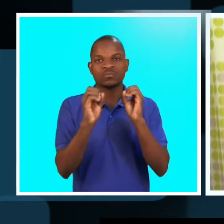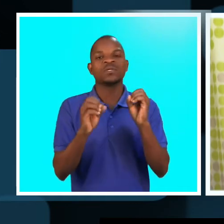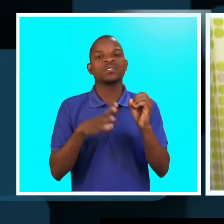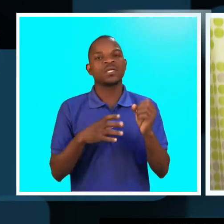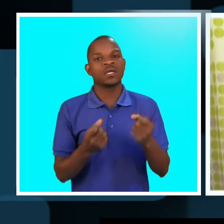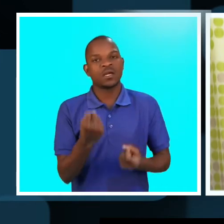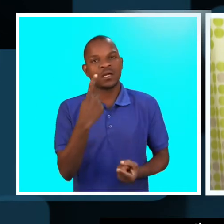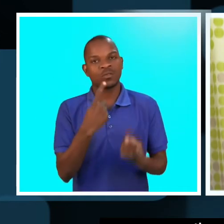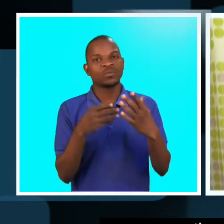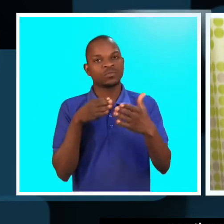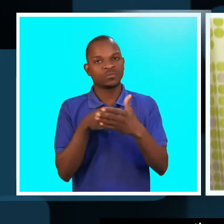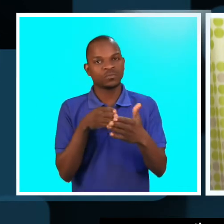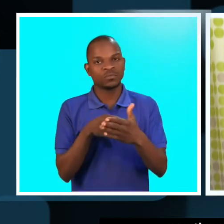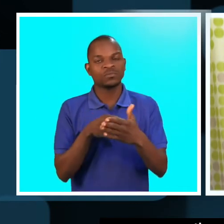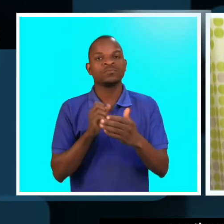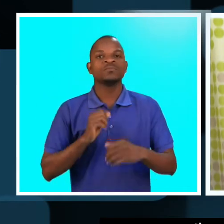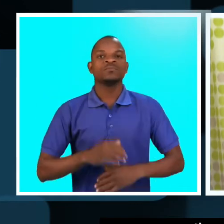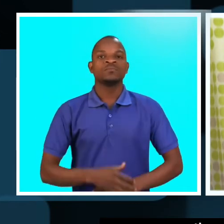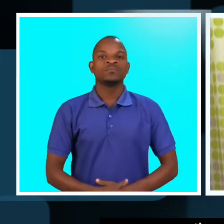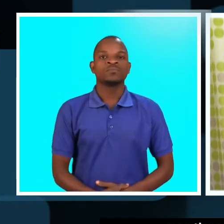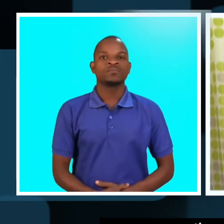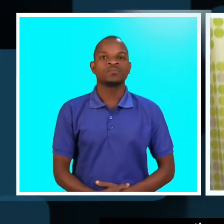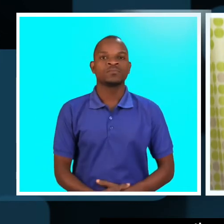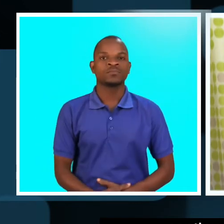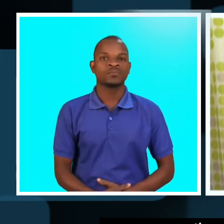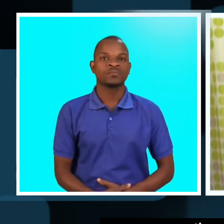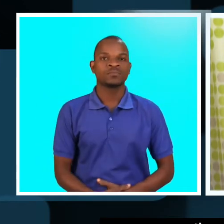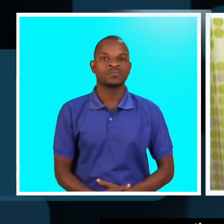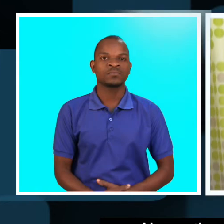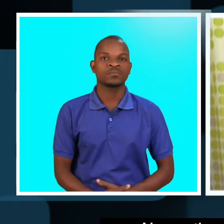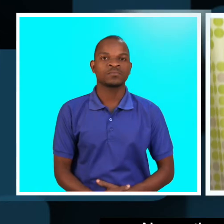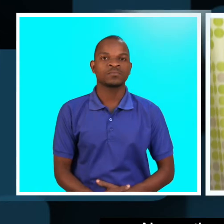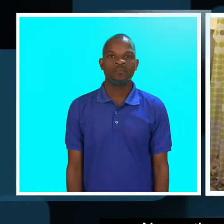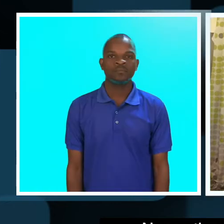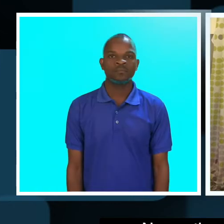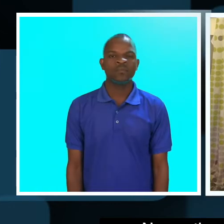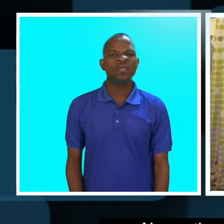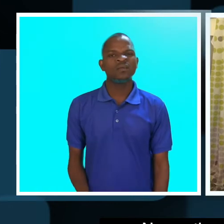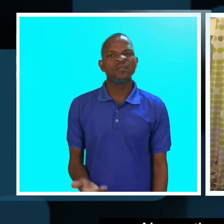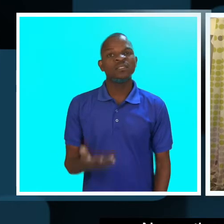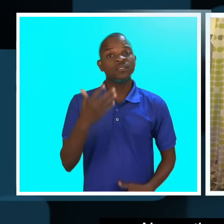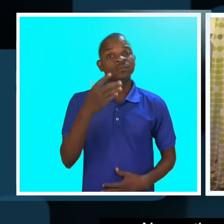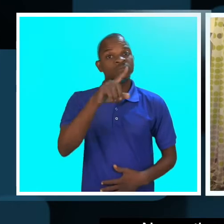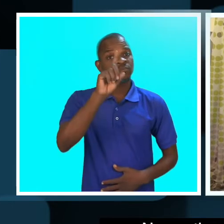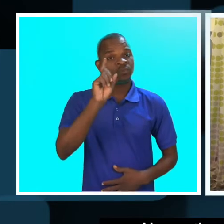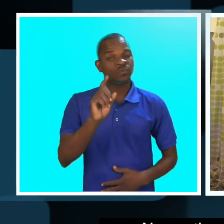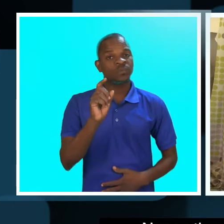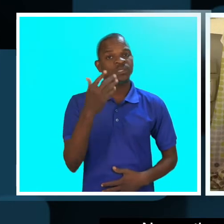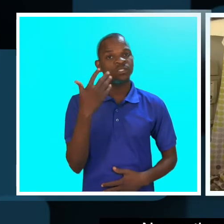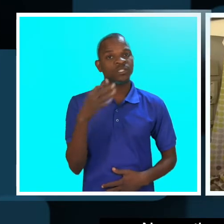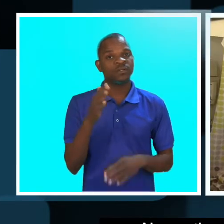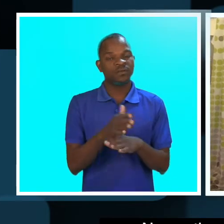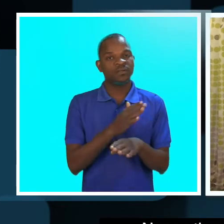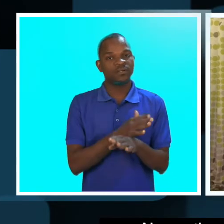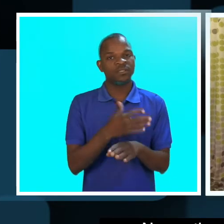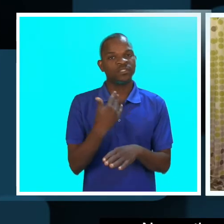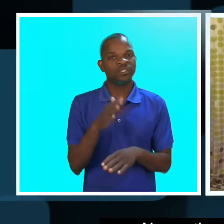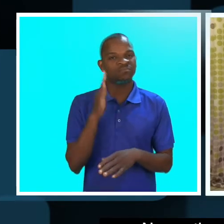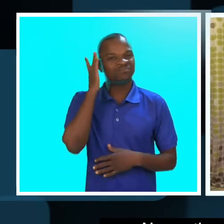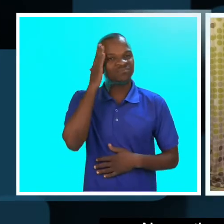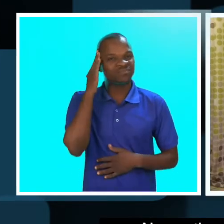100% sensibilizada, ainda continuam desempregados, estão a procurar. Nunca tivemos uma